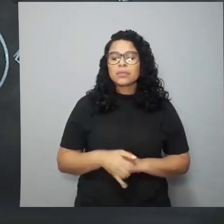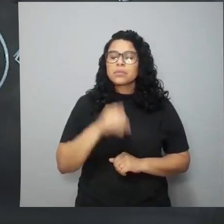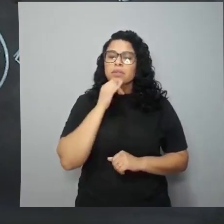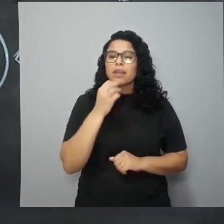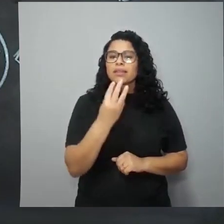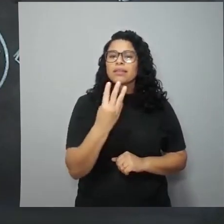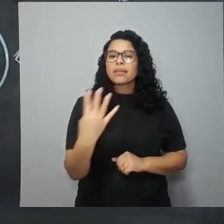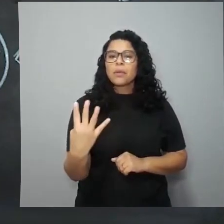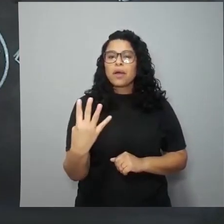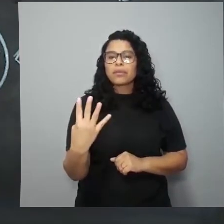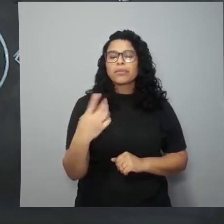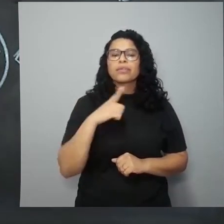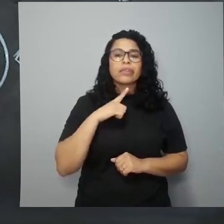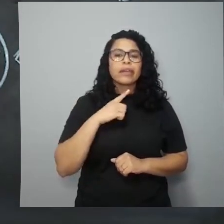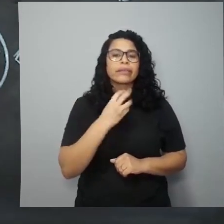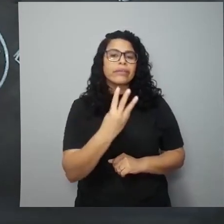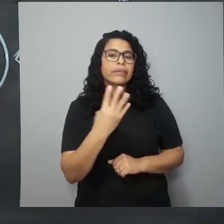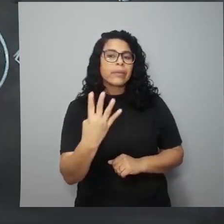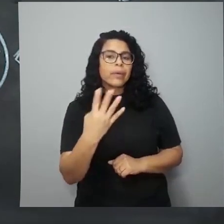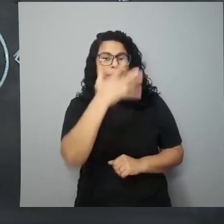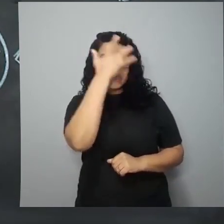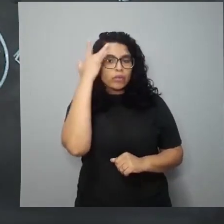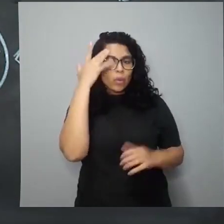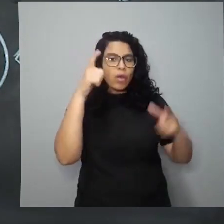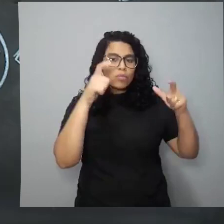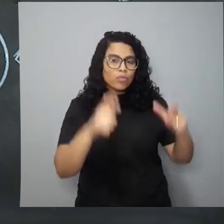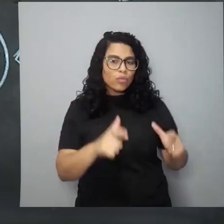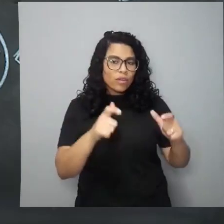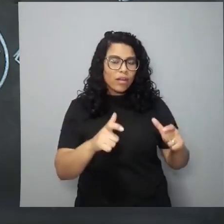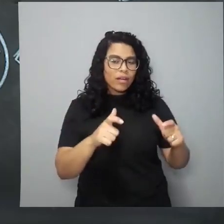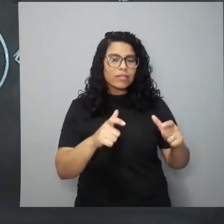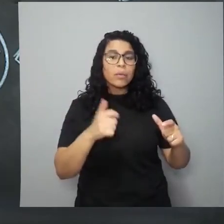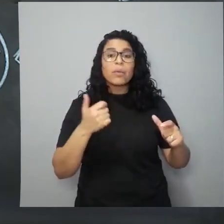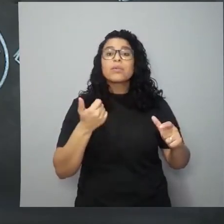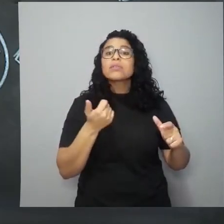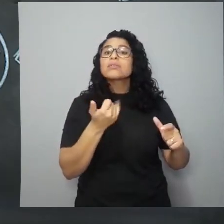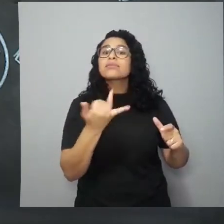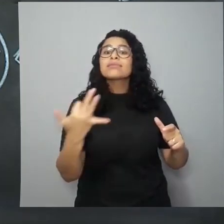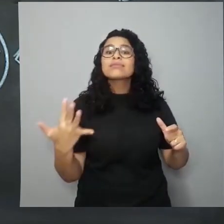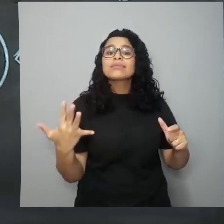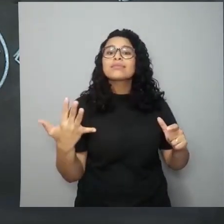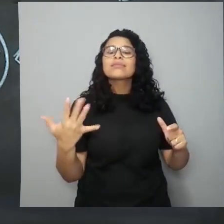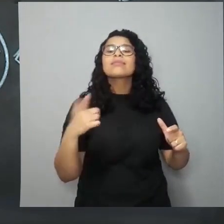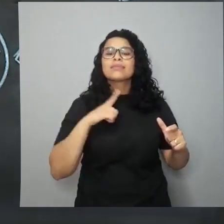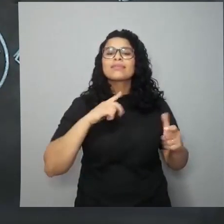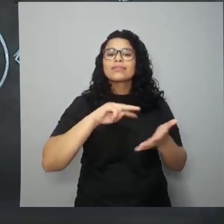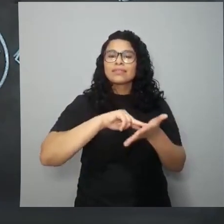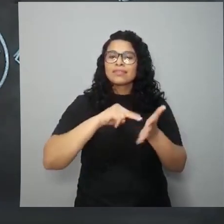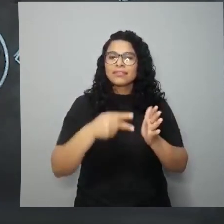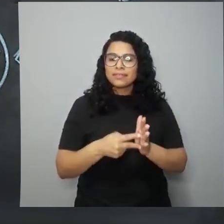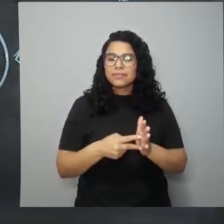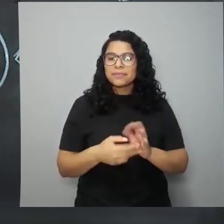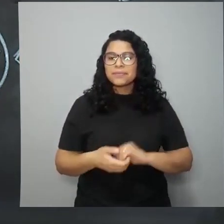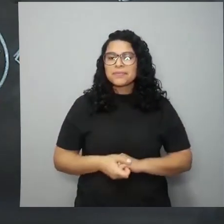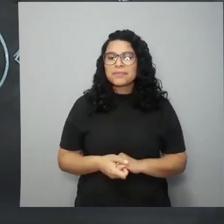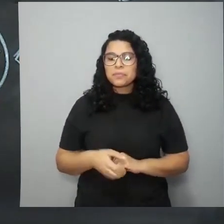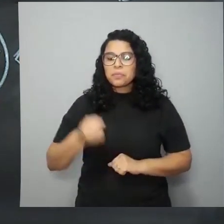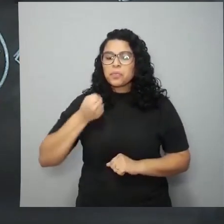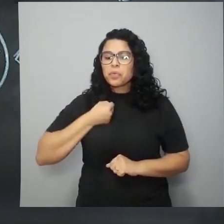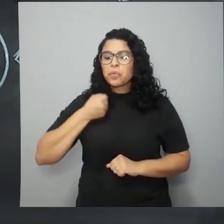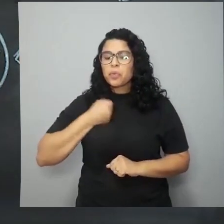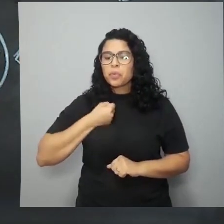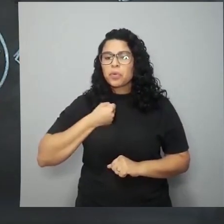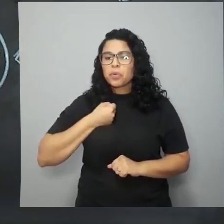Então, 34, há 34 pessoas neste recinto. Então, esse 34, essa expressão de quantidade é um número